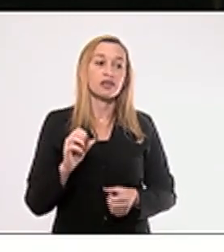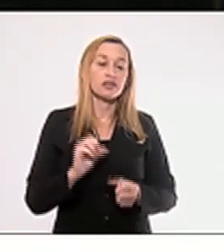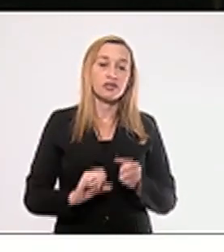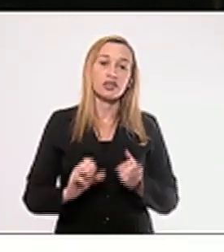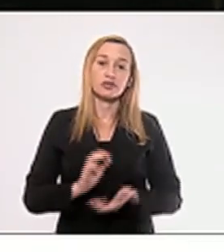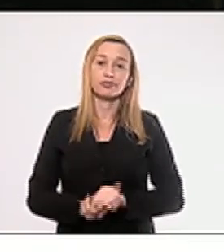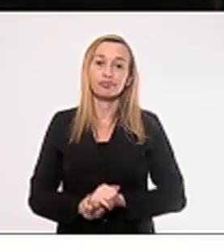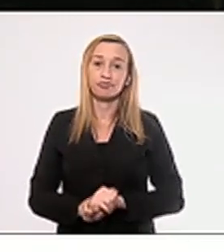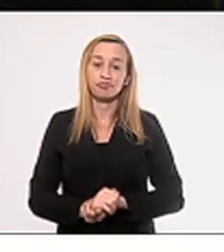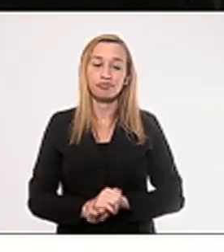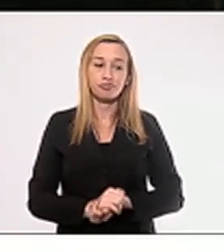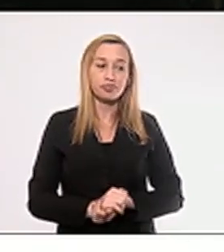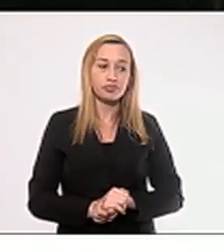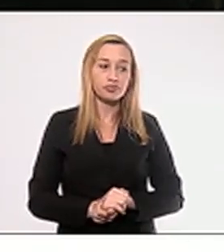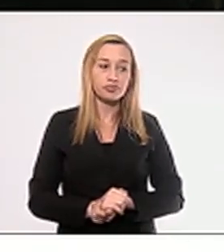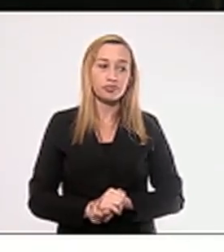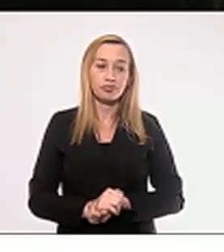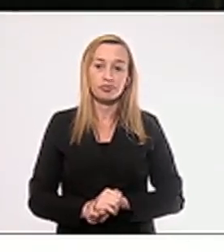veredito disso?